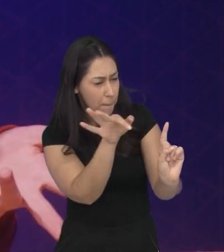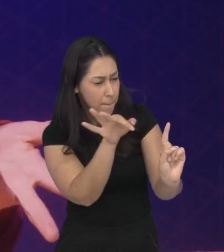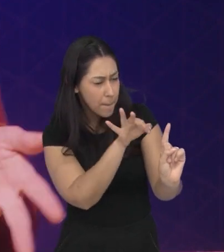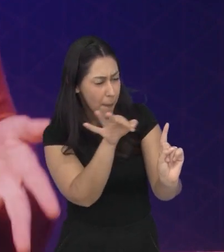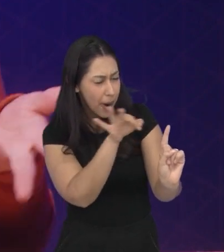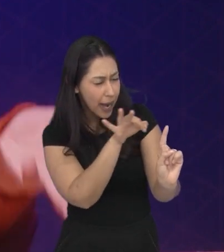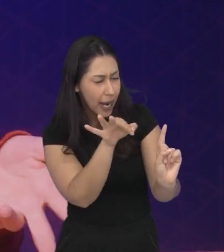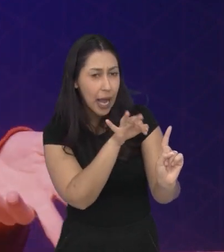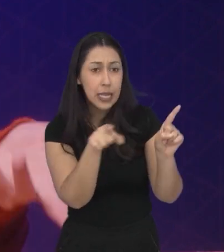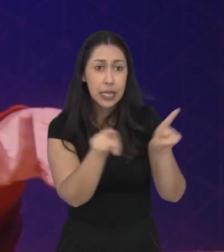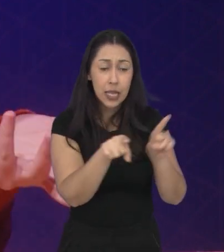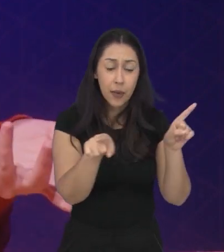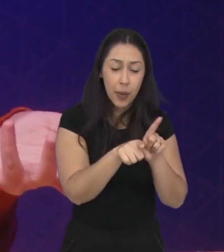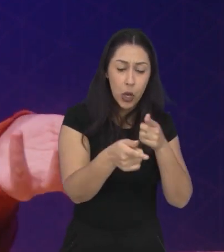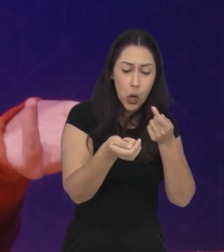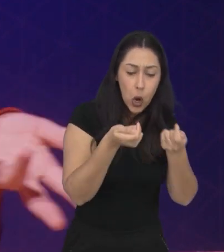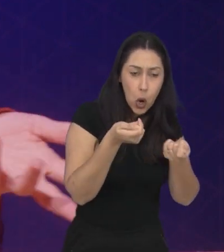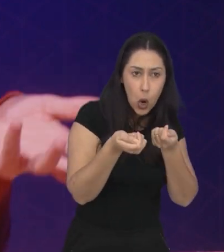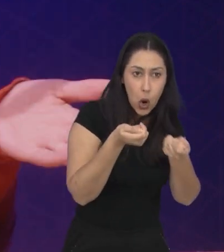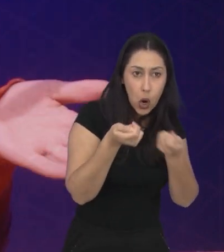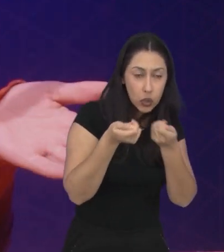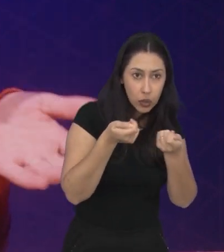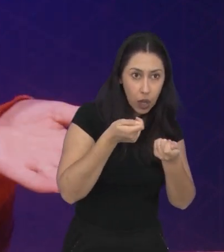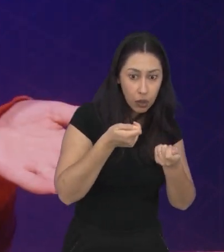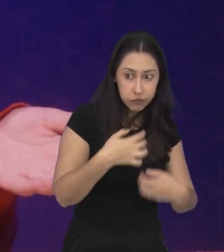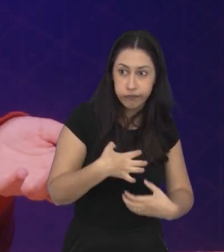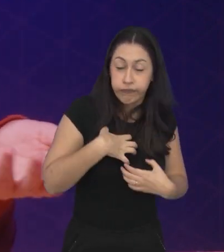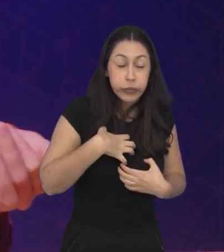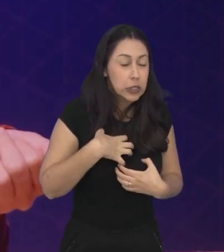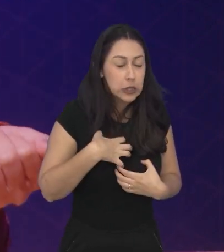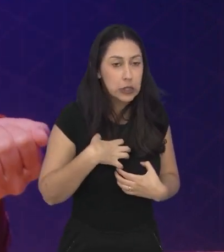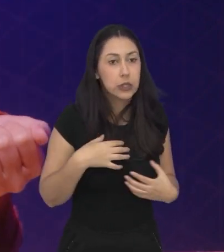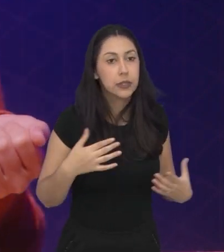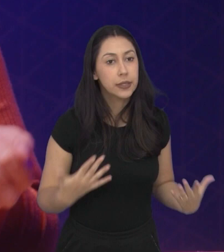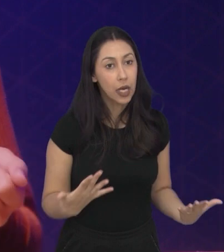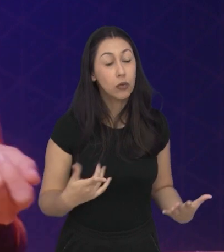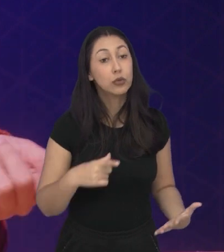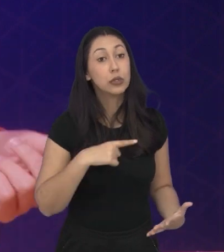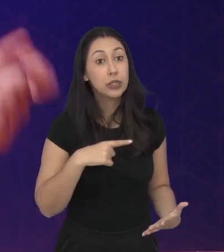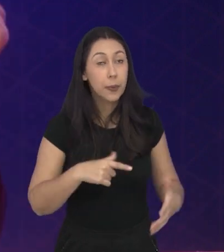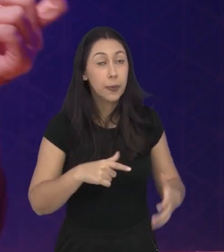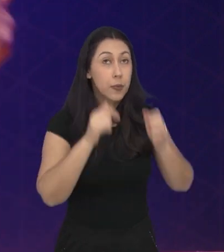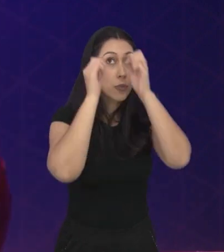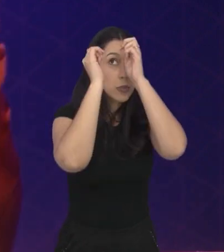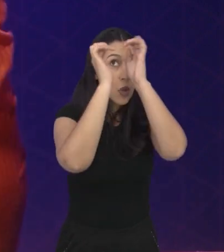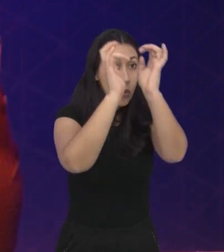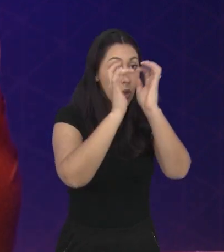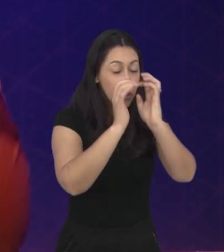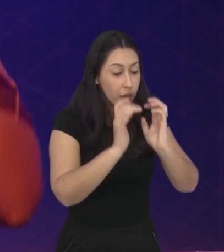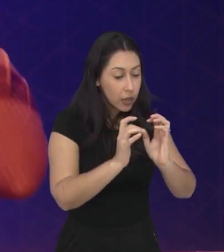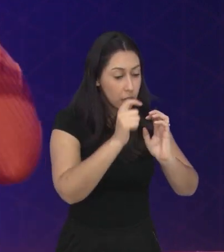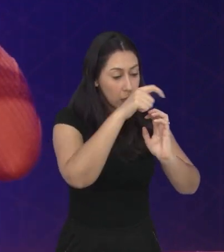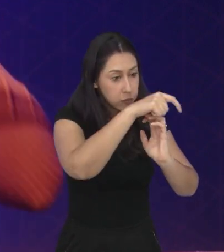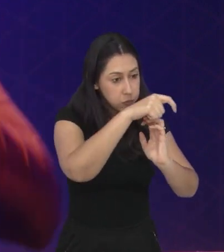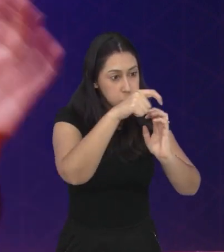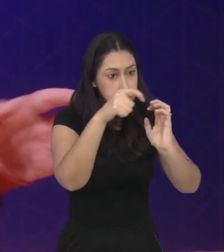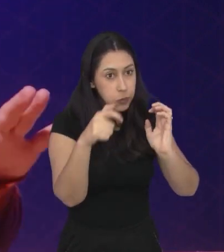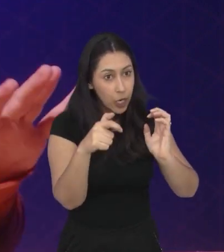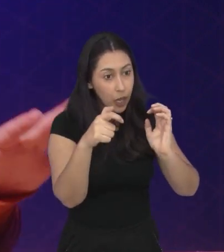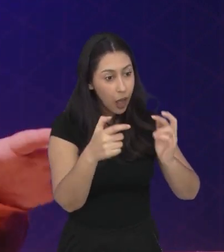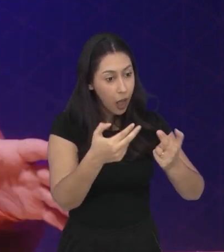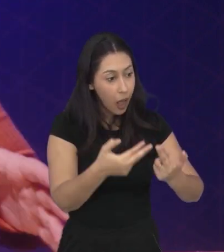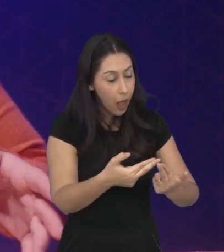e planos, julgar e controlar nossos impulsos. Então, assim, basicamente, existe uma área do nosso cérebro, então, que